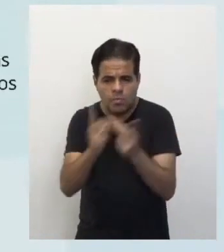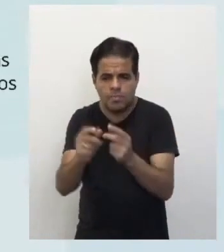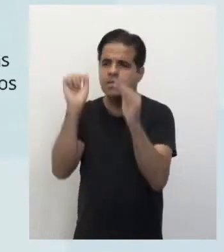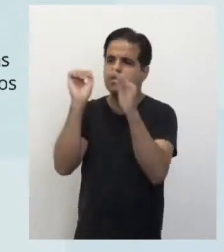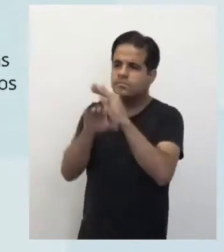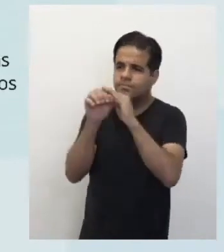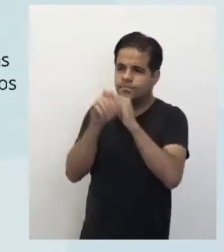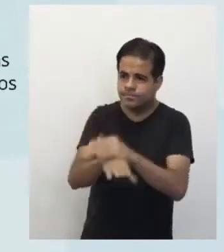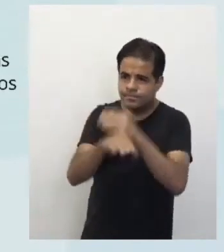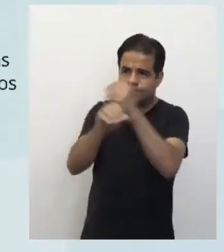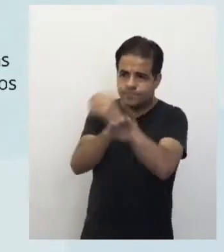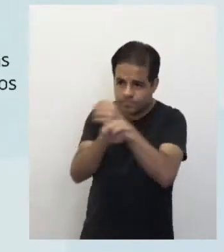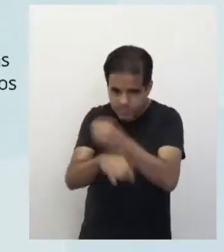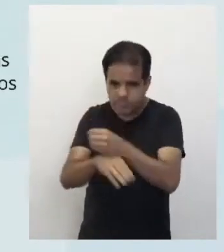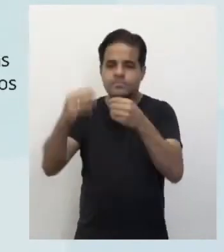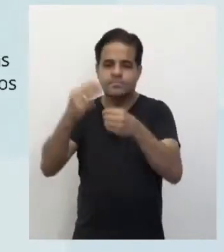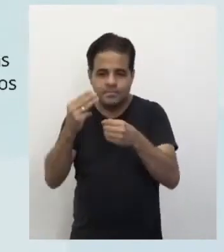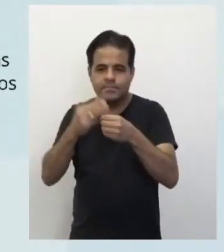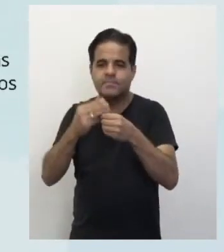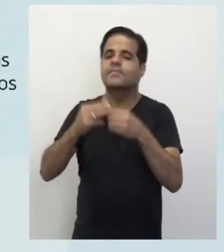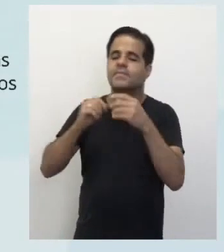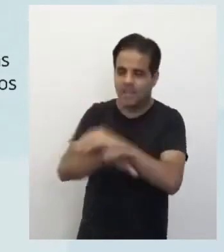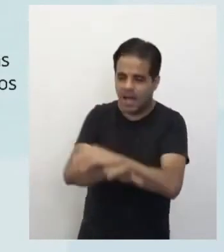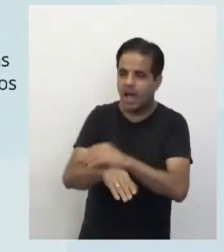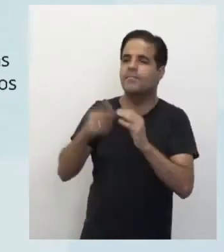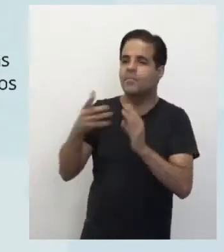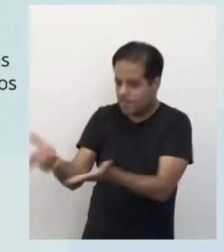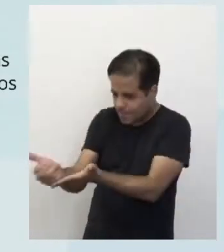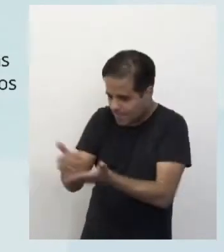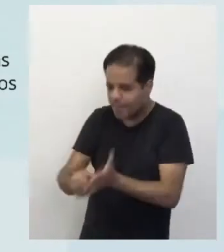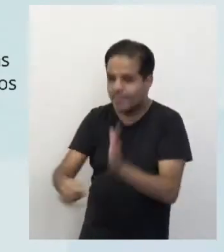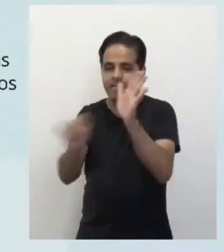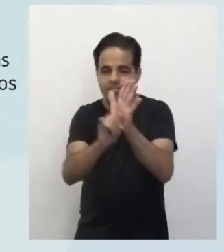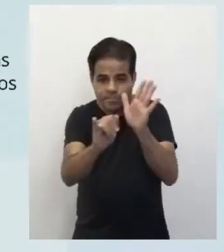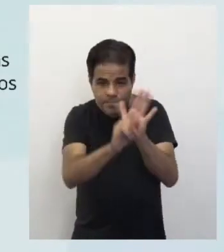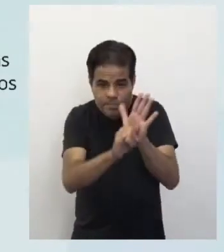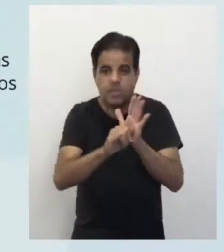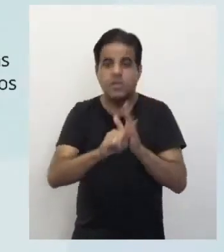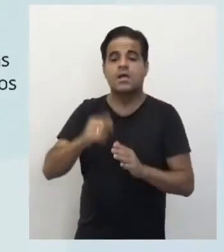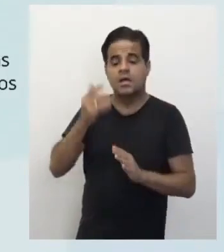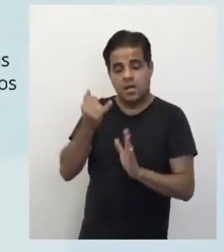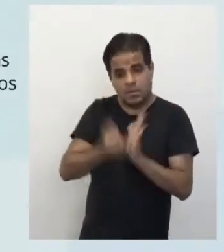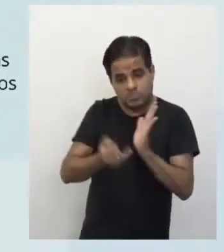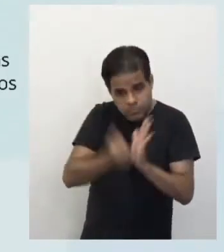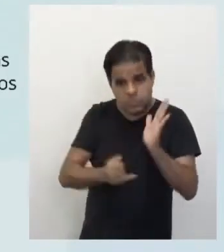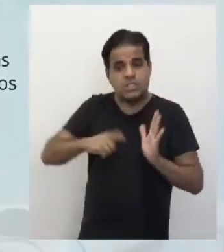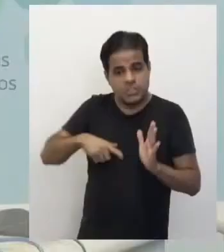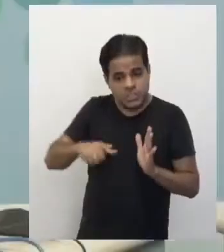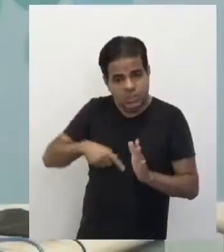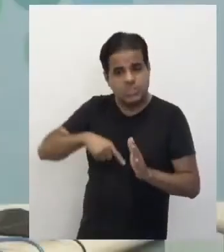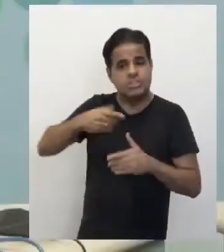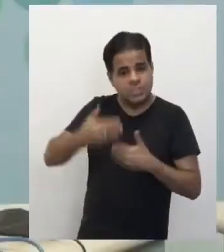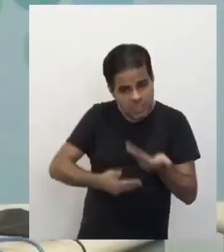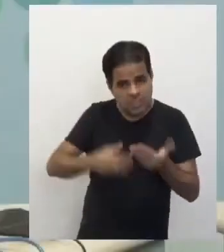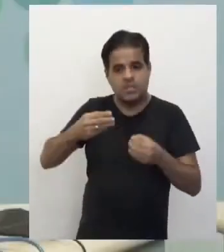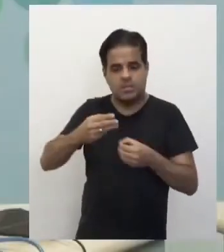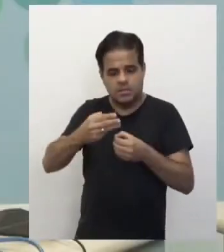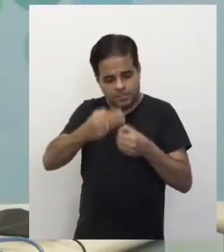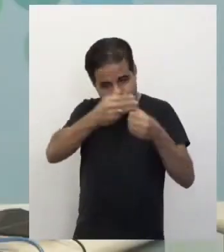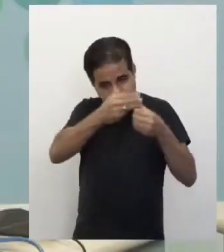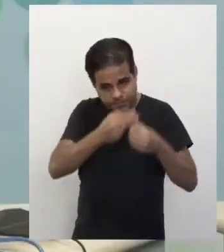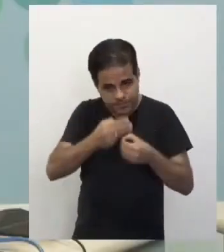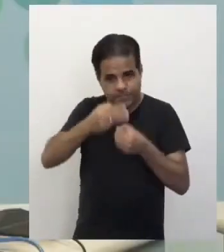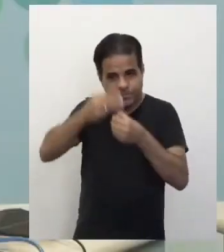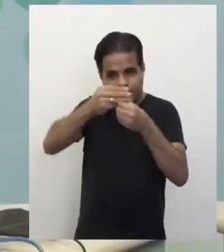estocar os alimentos que vão ser recolhidos como impostos, né? Vamos lembrar que os mesopotâmicos tinham lá um estado teocrático,